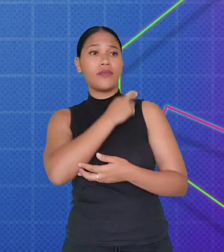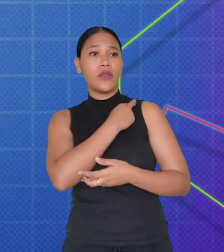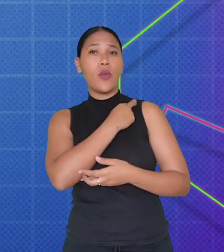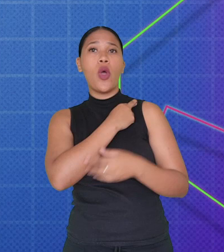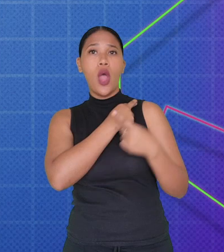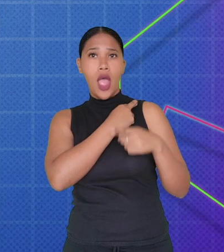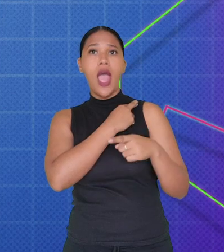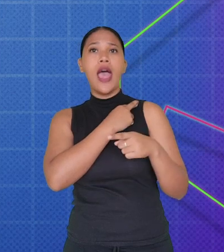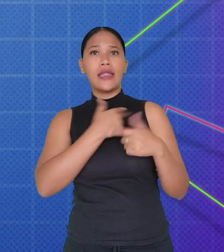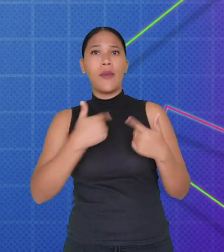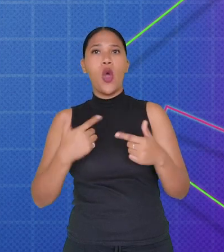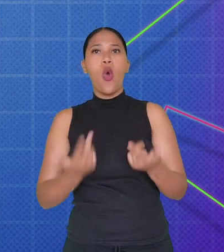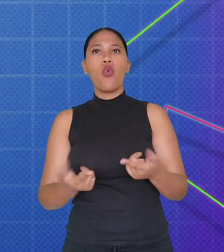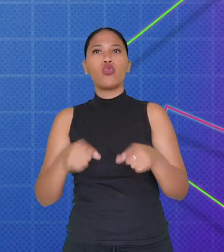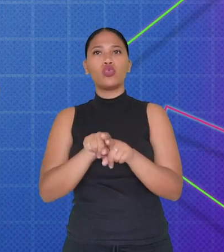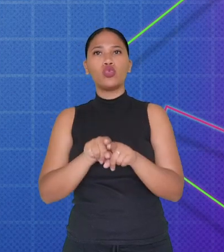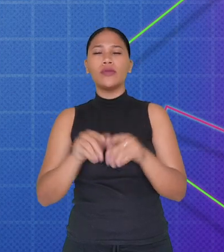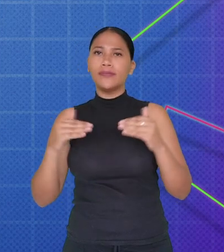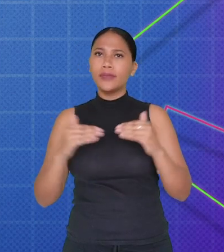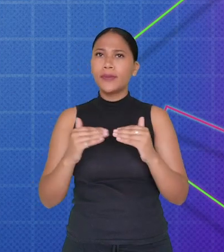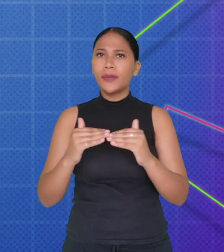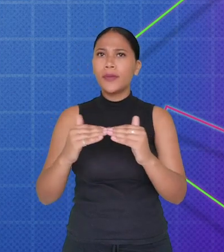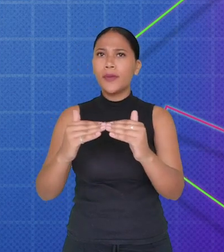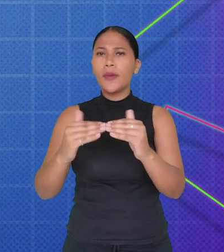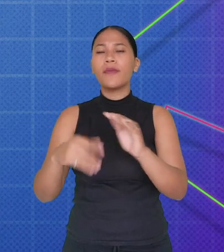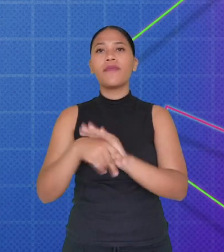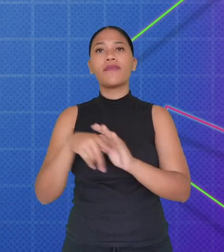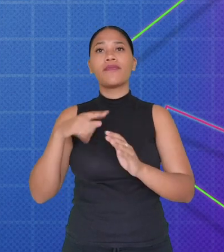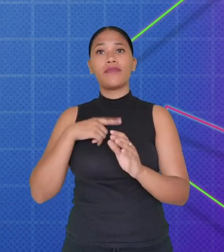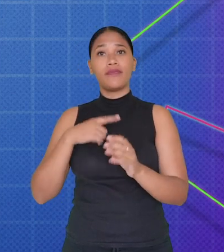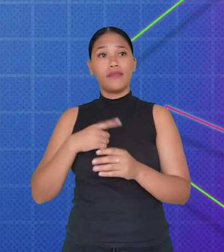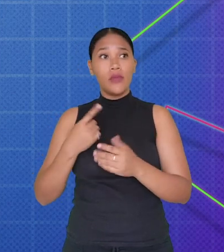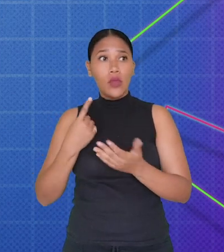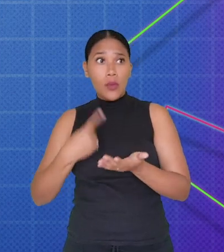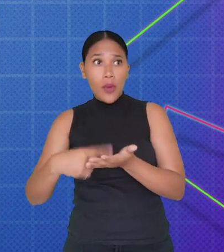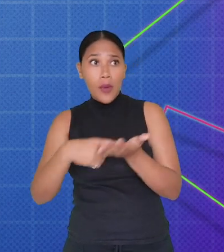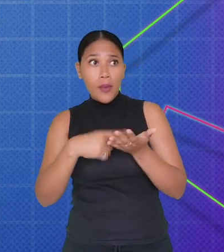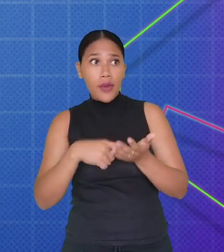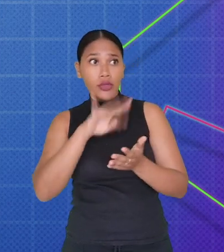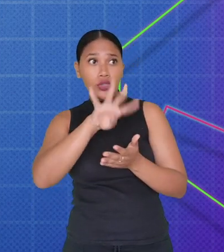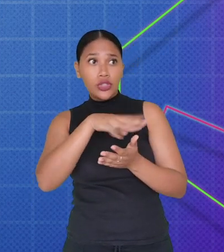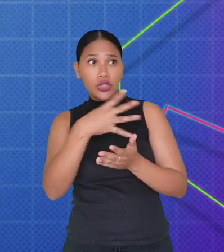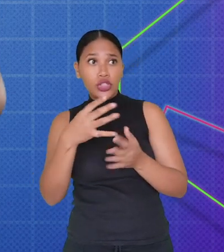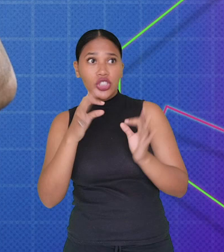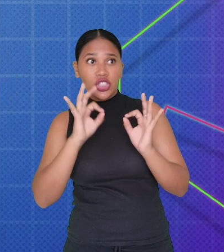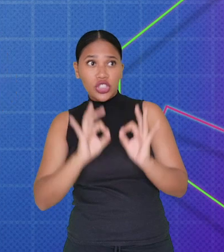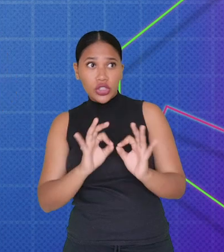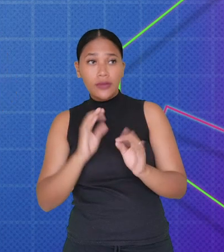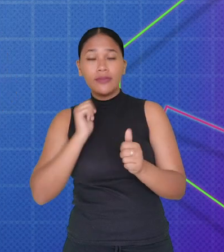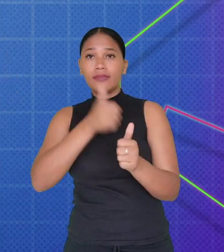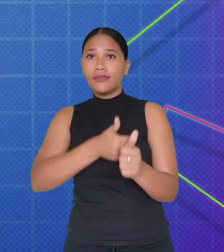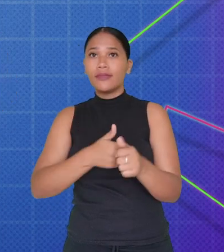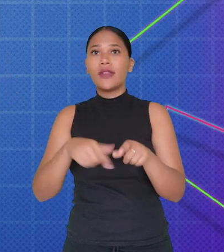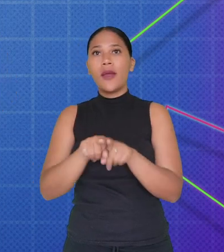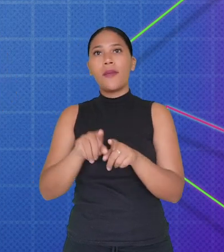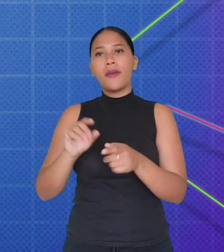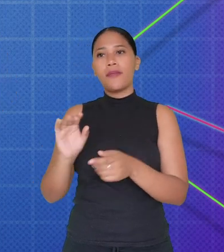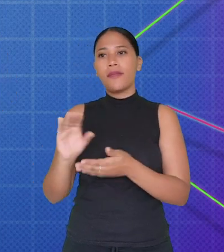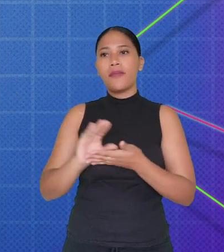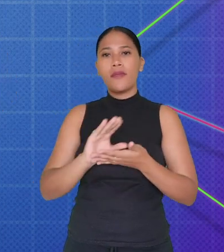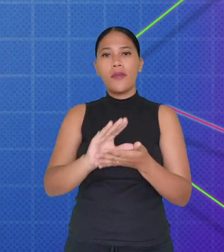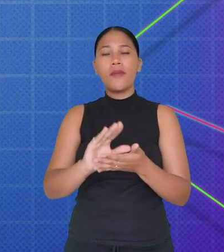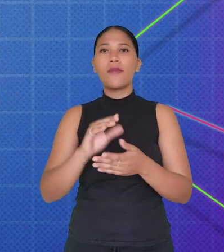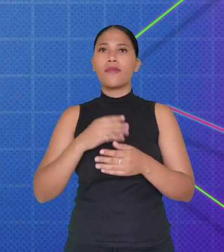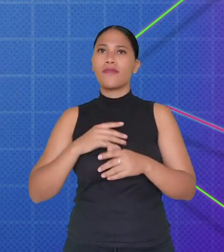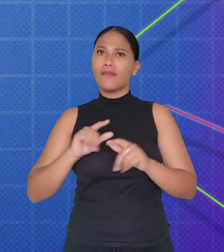do projeto estejam trabalhando em conjunto e em sincronia certificando-se de que os prazos sejam cumpridos e que os recursos estejam sendo